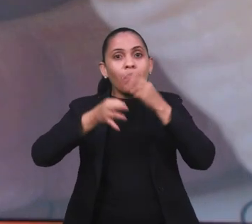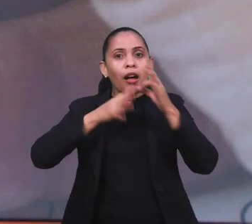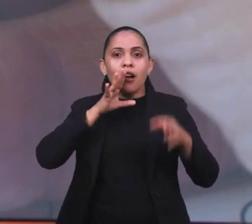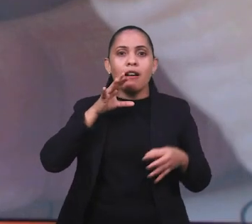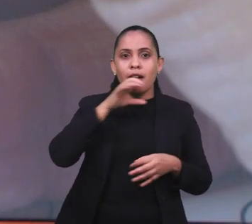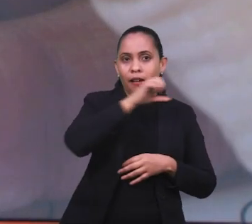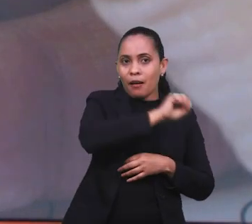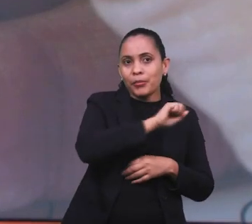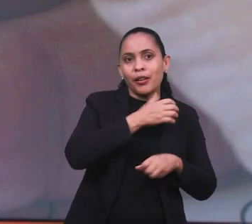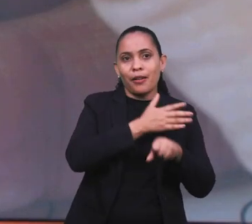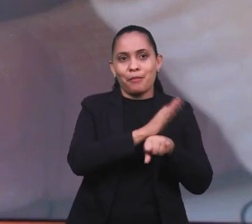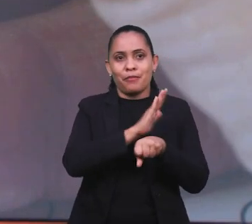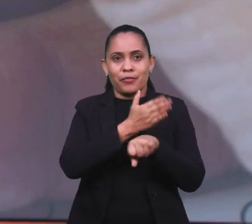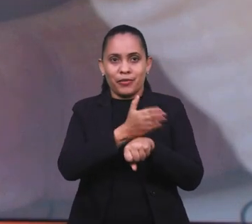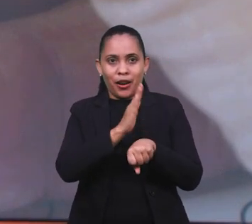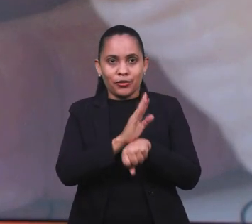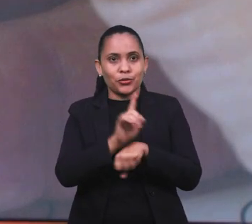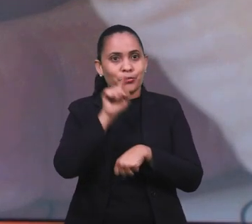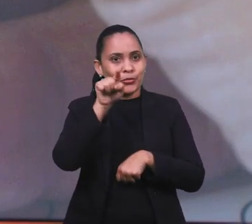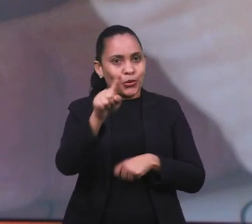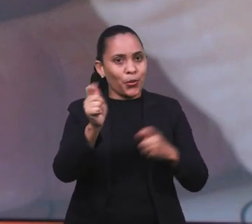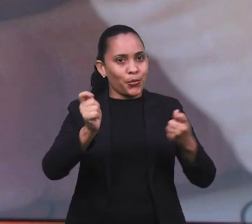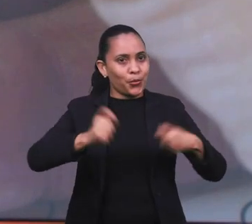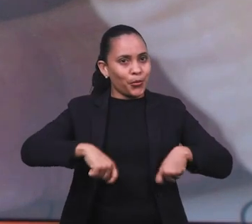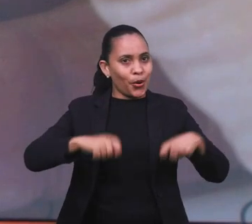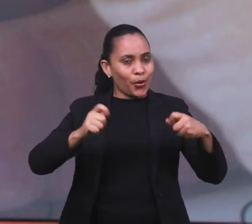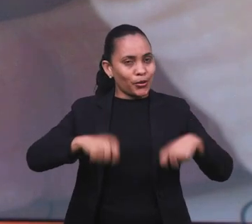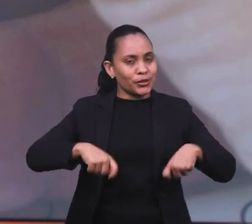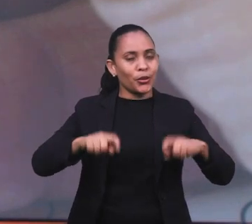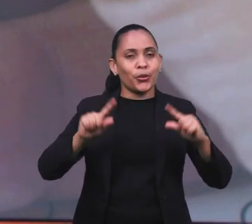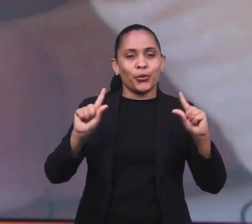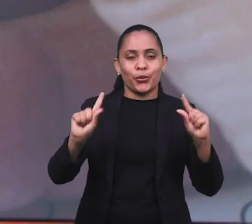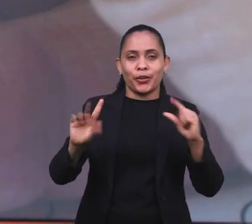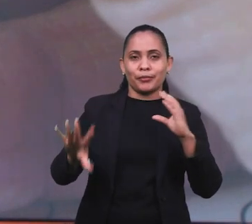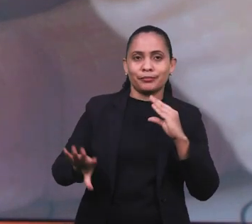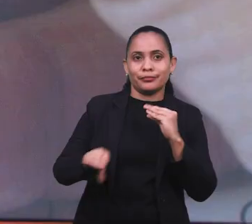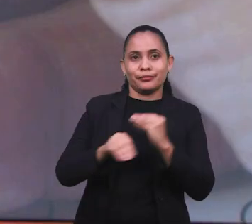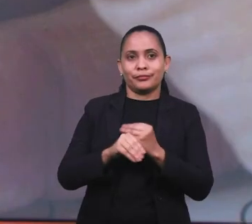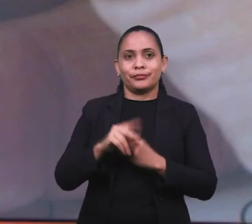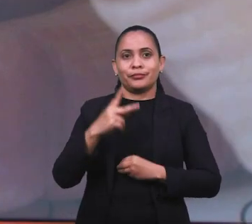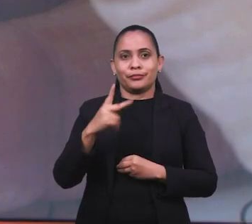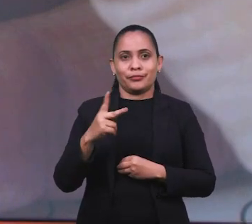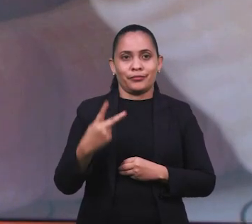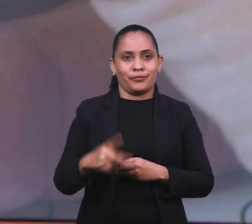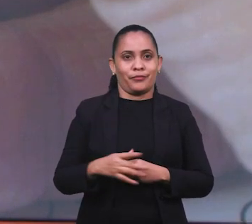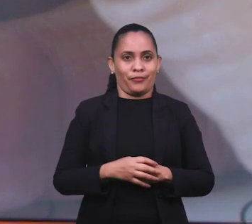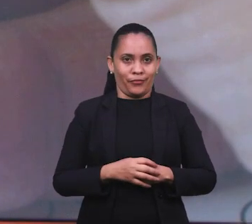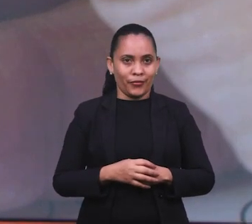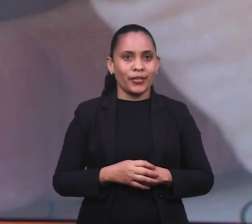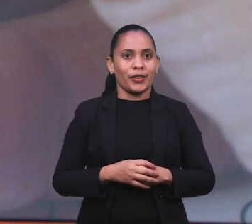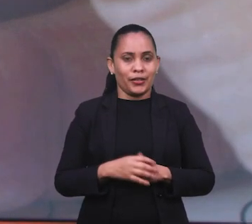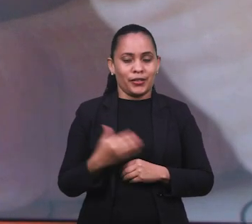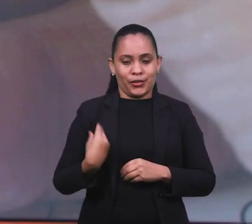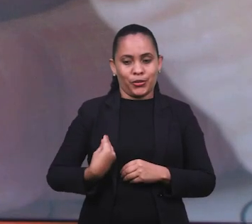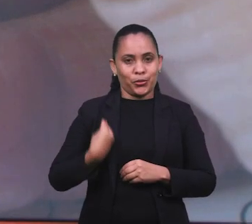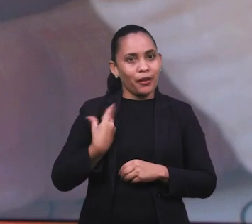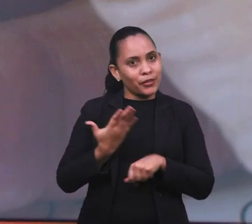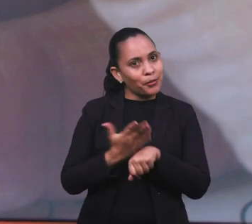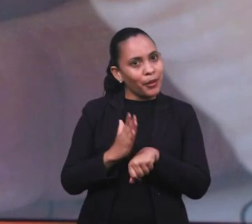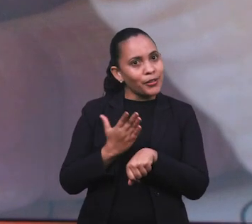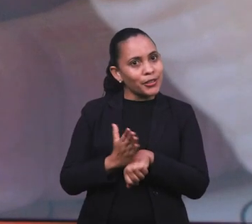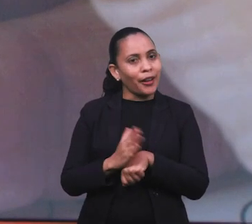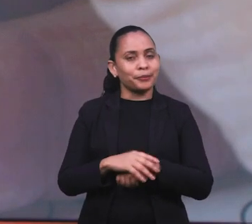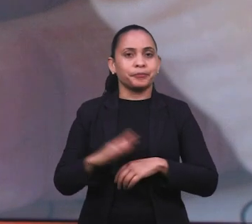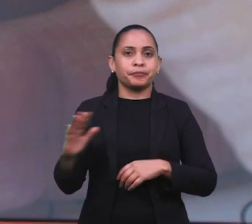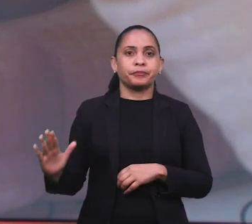dicas bem rápidas e práticas para que você possa implementar esse conteúdo imediatamente,